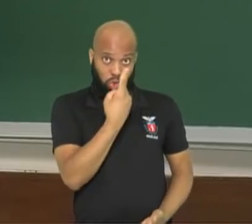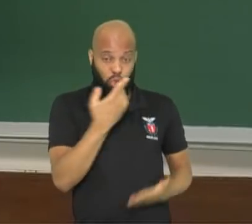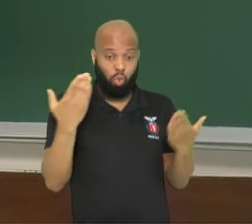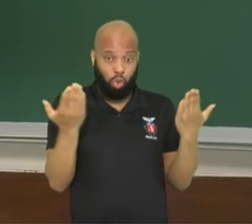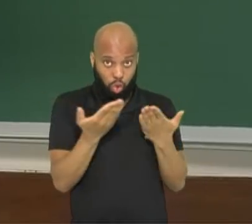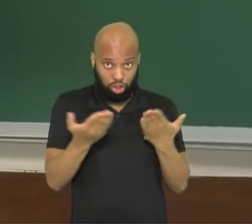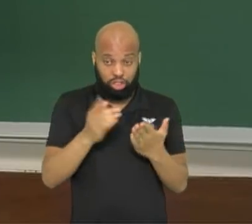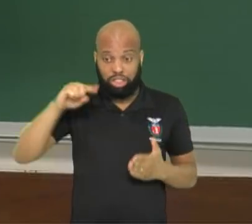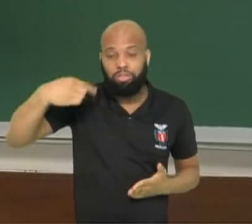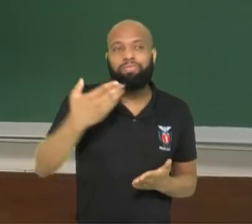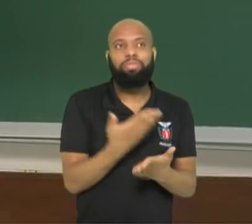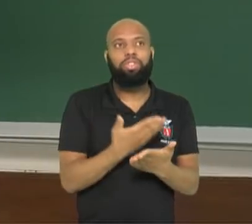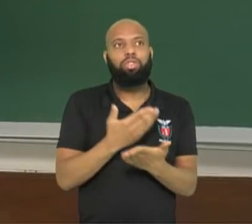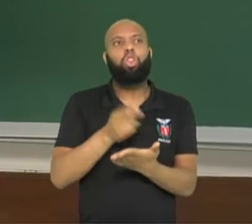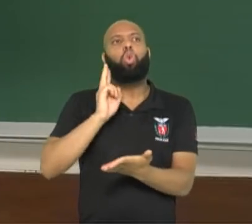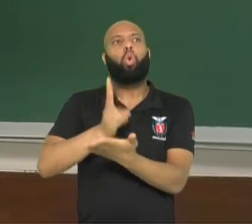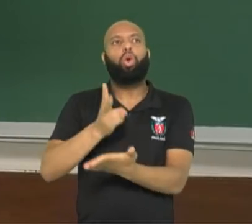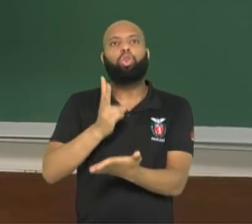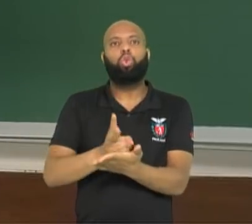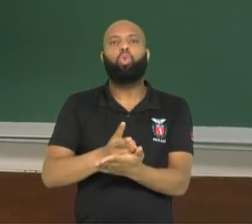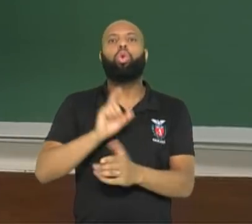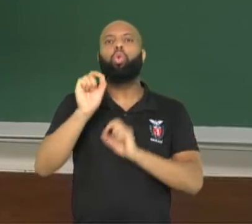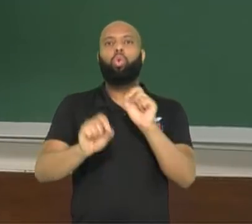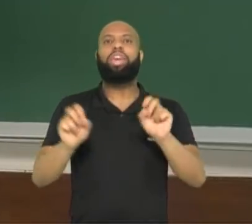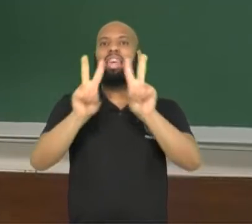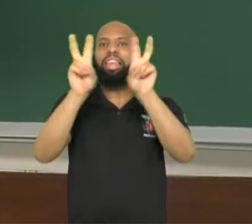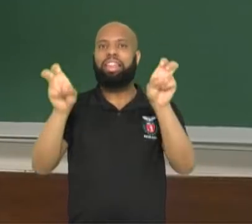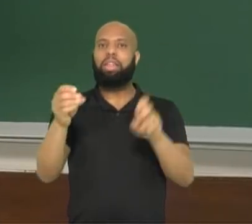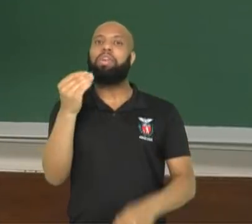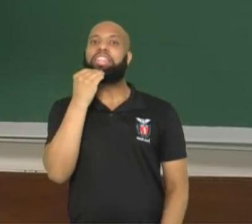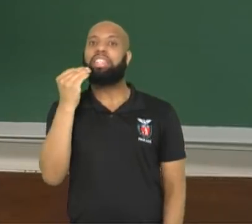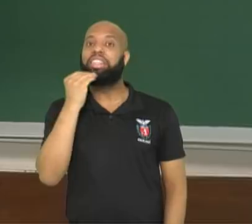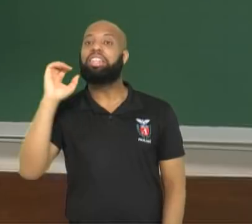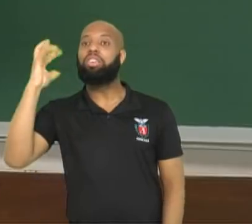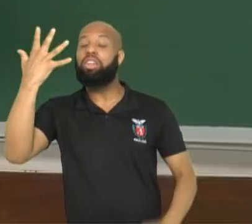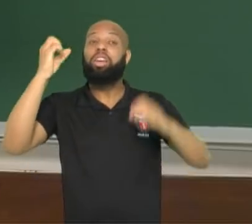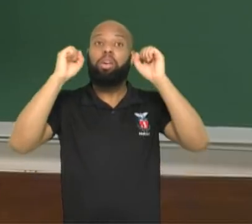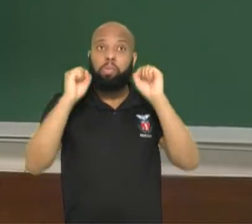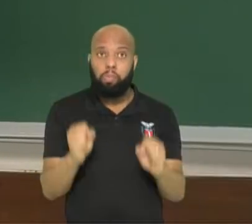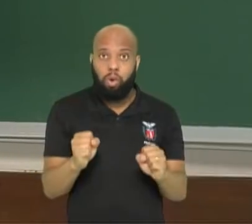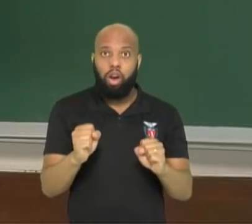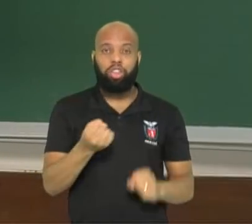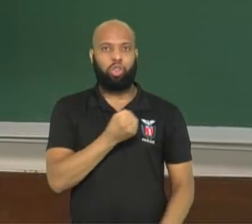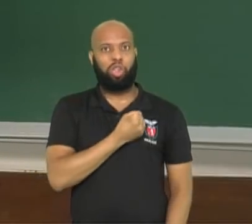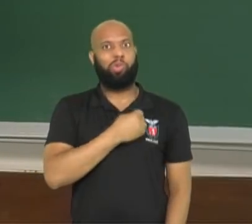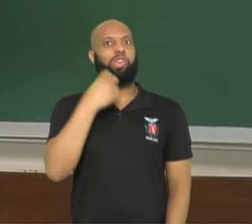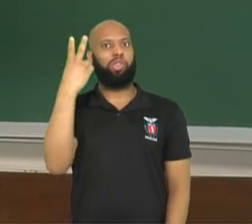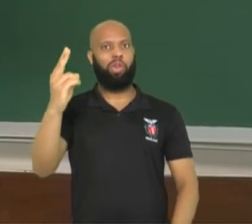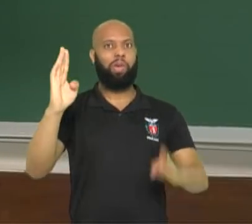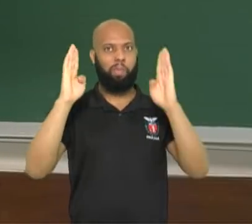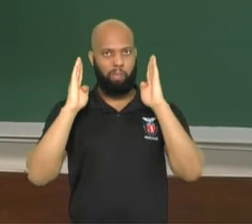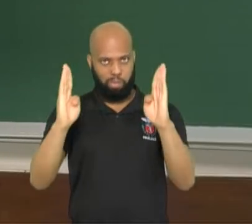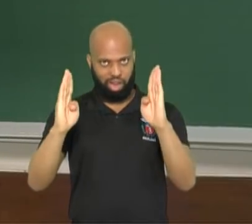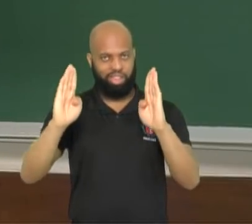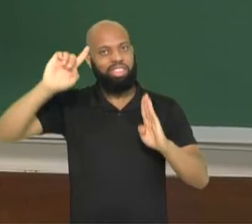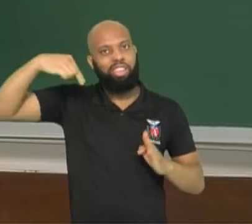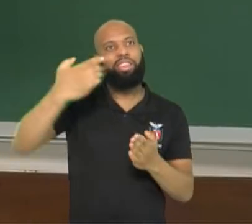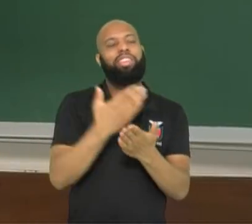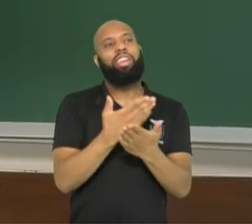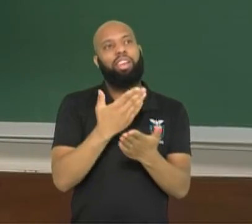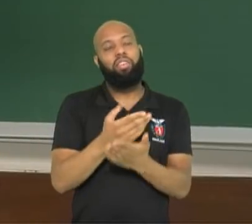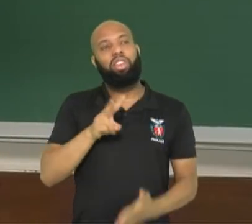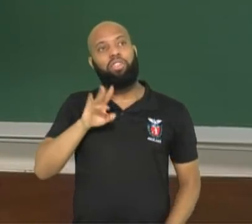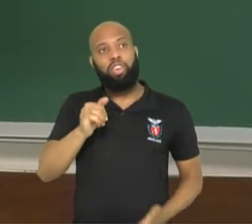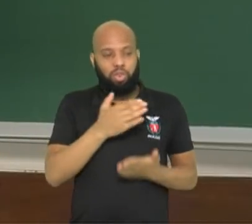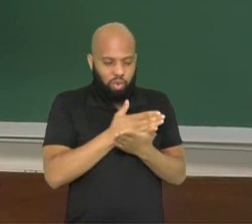próxima aula nós vamos continuar falando sobre esse assunto tão importante. Então, na próxima aula, nós